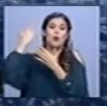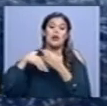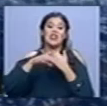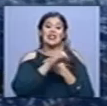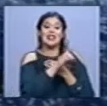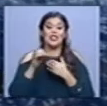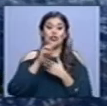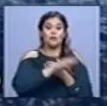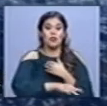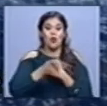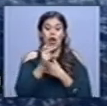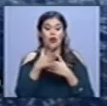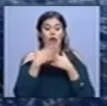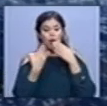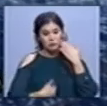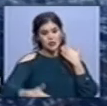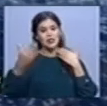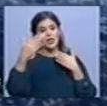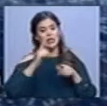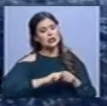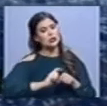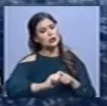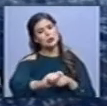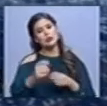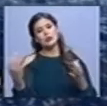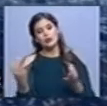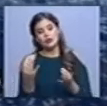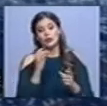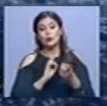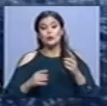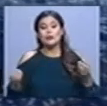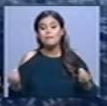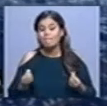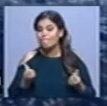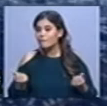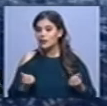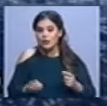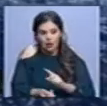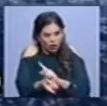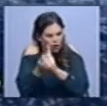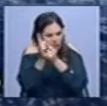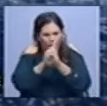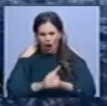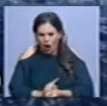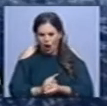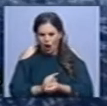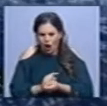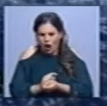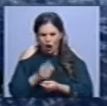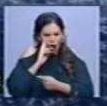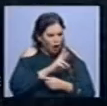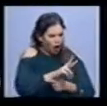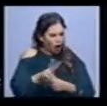o período chamado período Hesperiano, que há uma inversão total da paisagem. Marte passa a